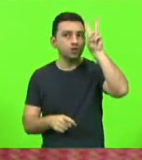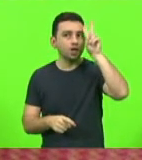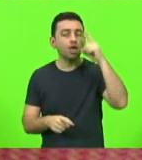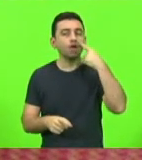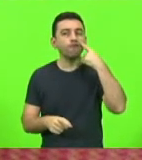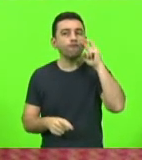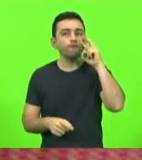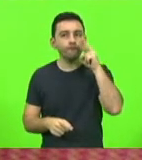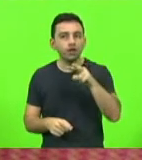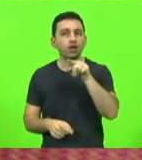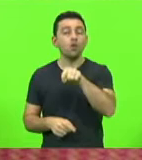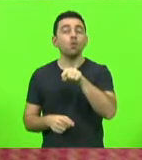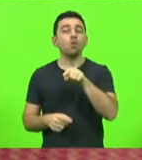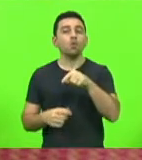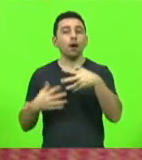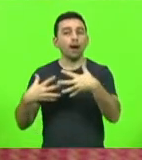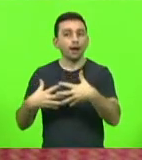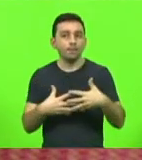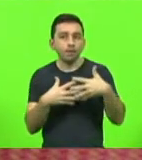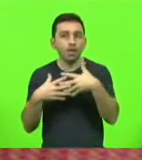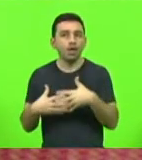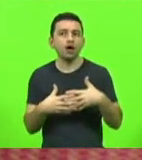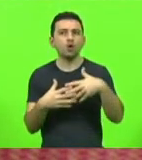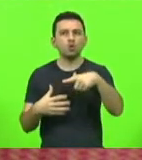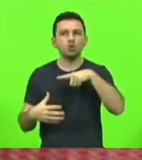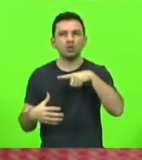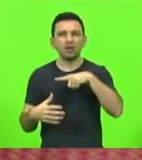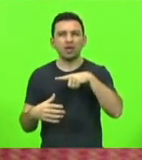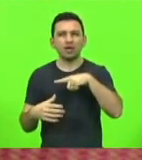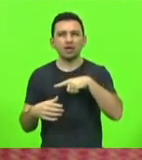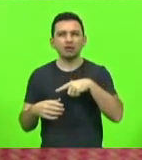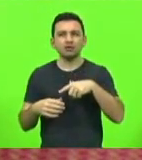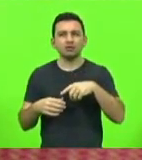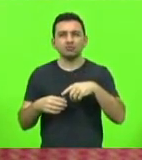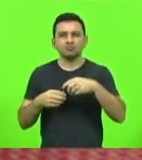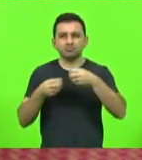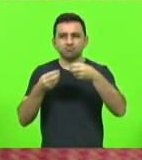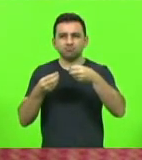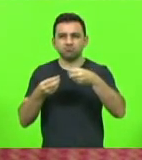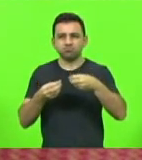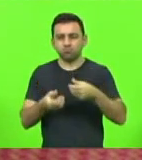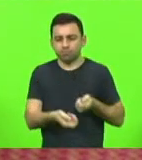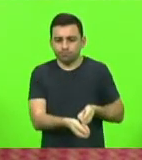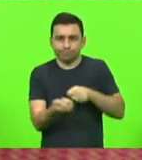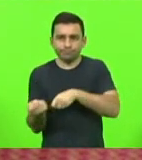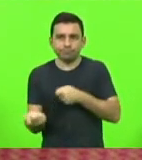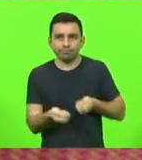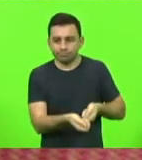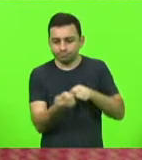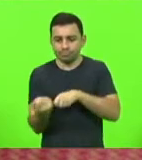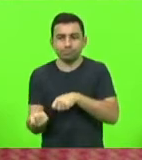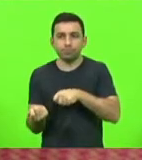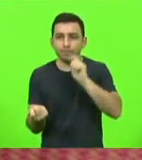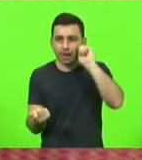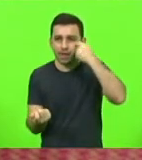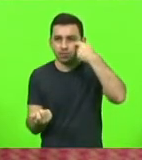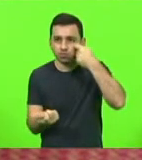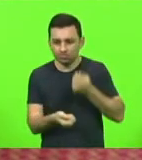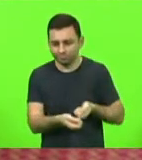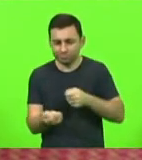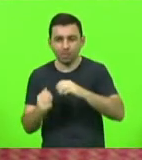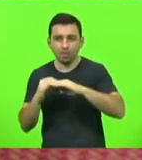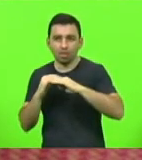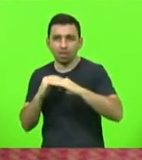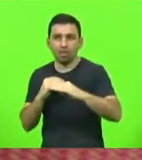um caminhão com piche descarregando com uma pá num carrinho de mão